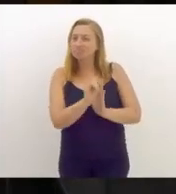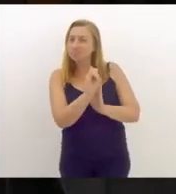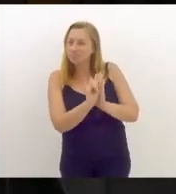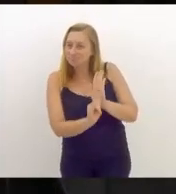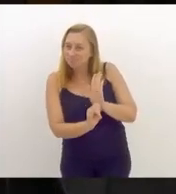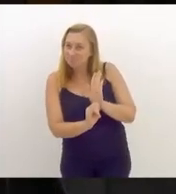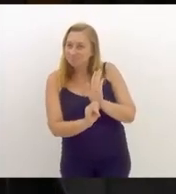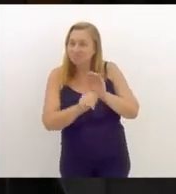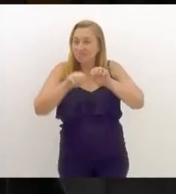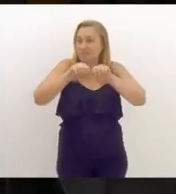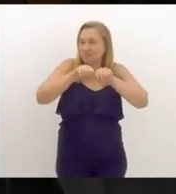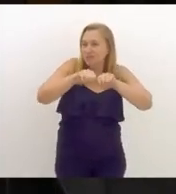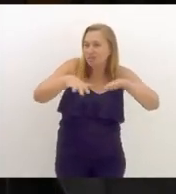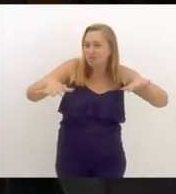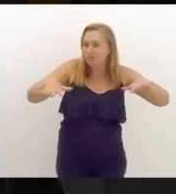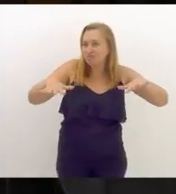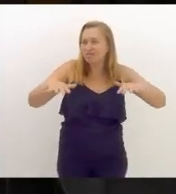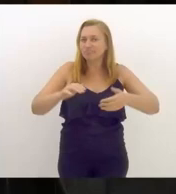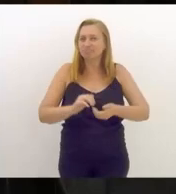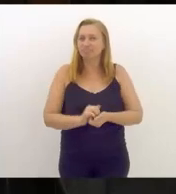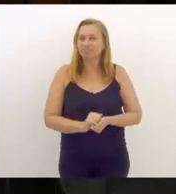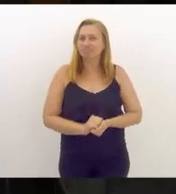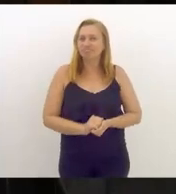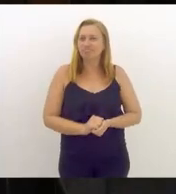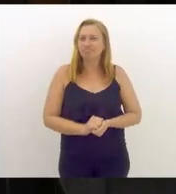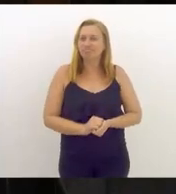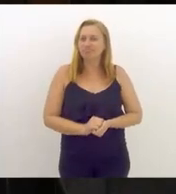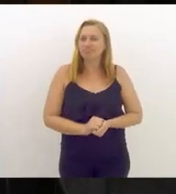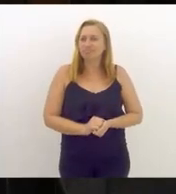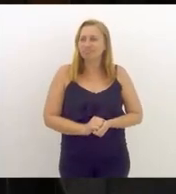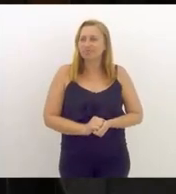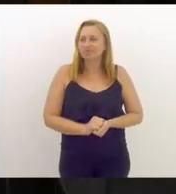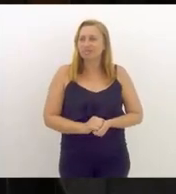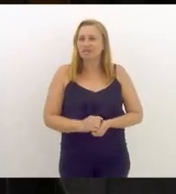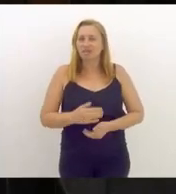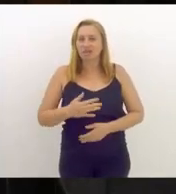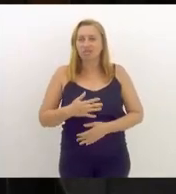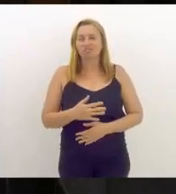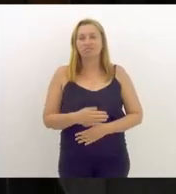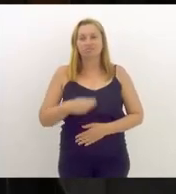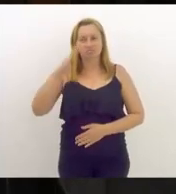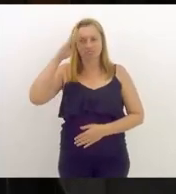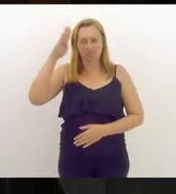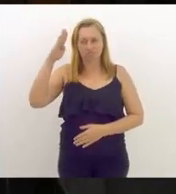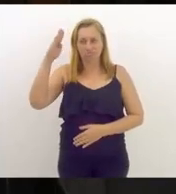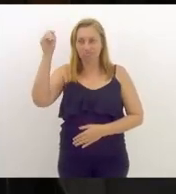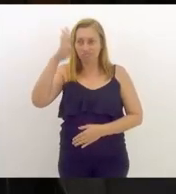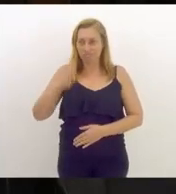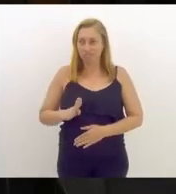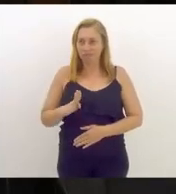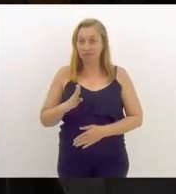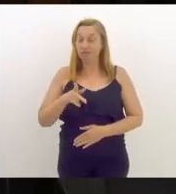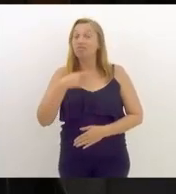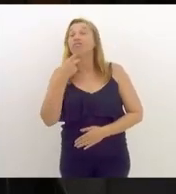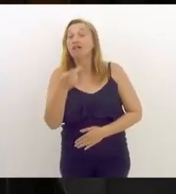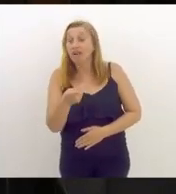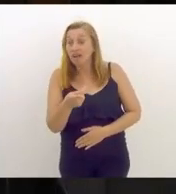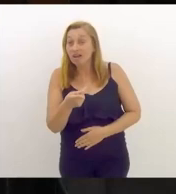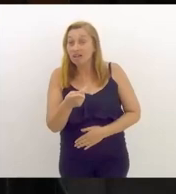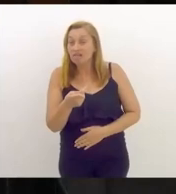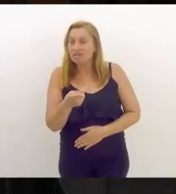que foi divulgado pelo pelo exército brasileiro disse é que